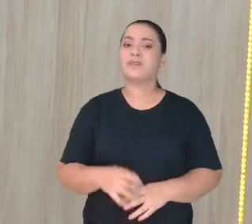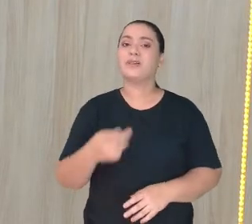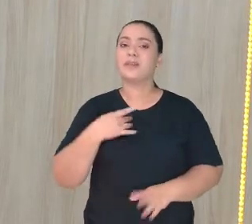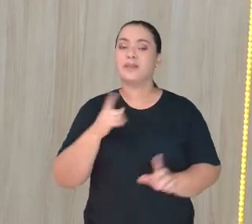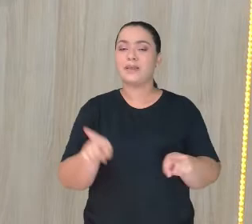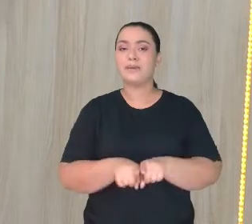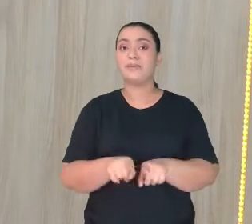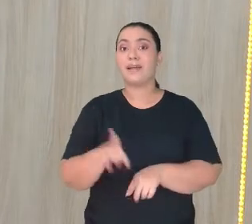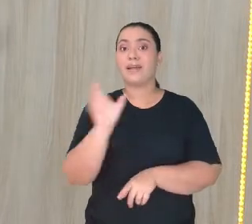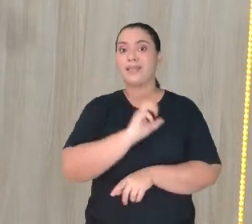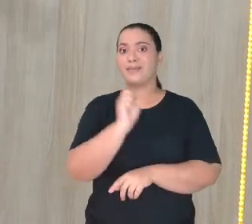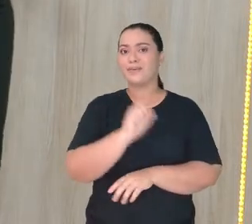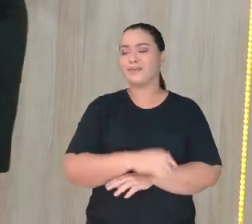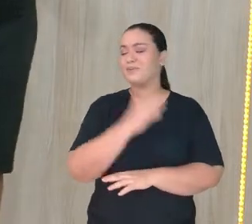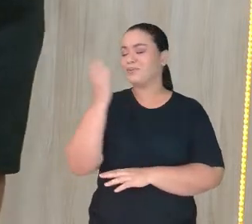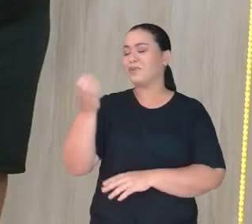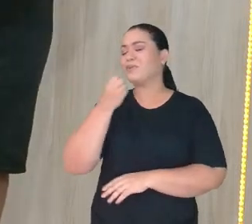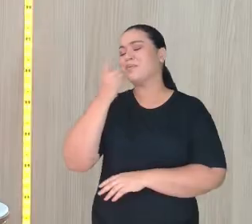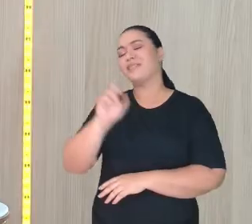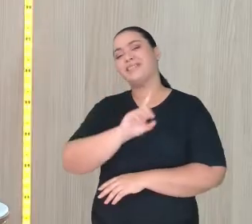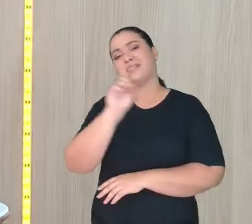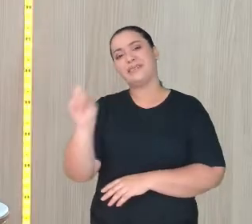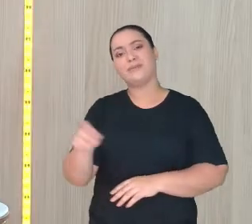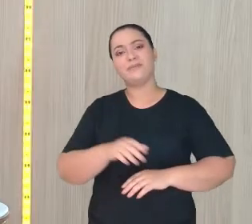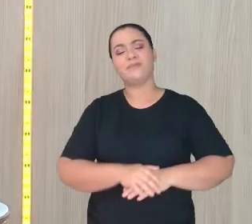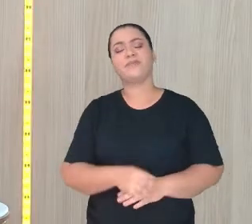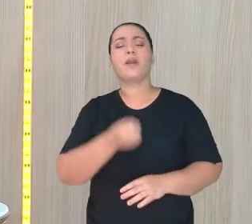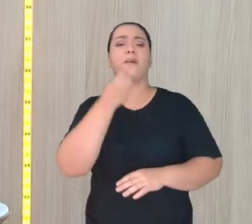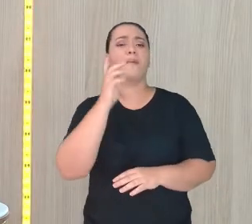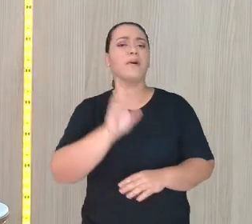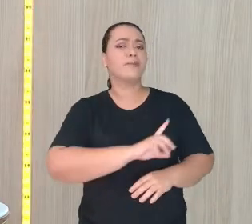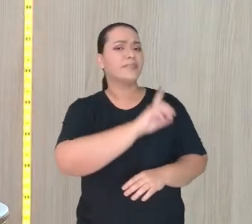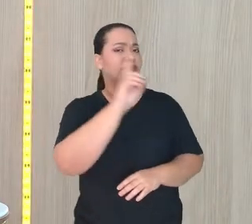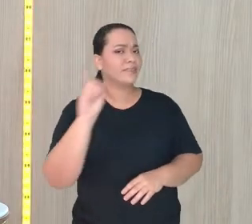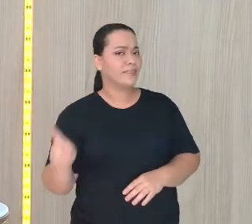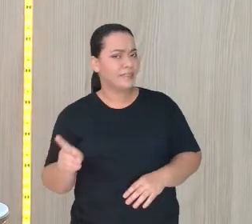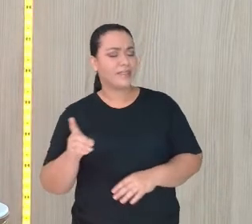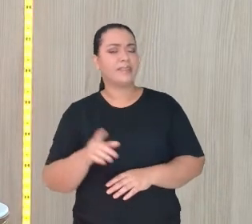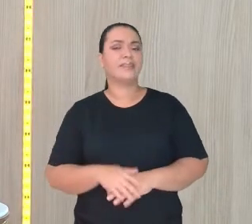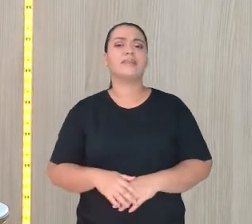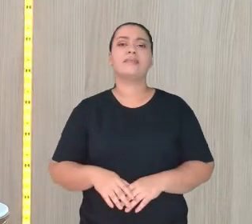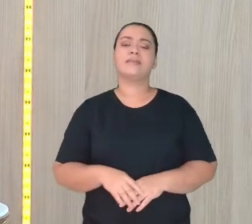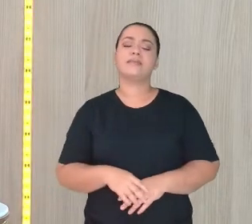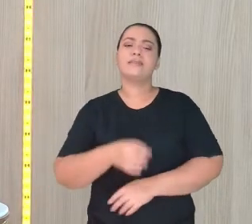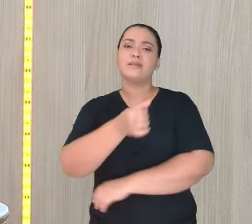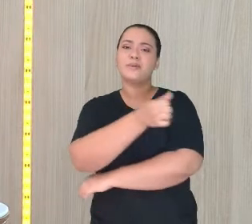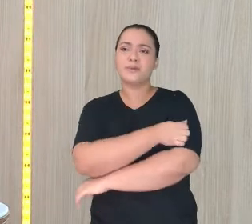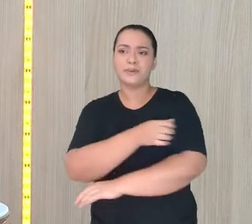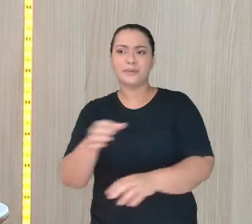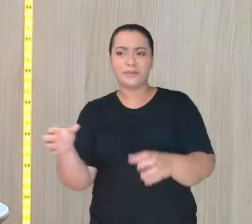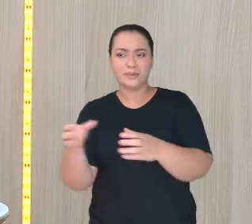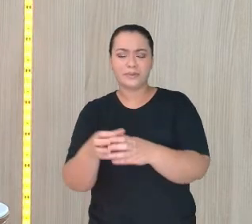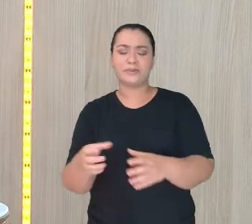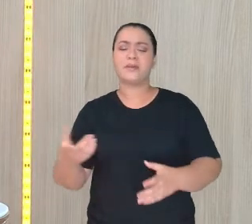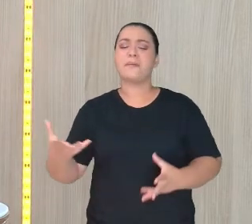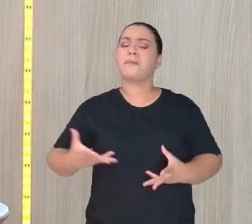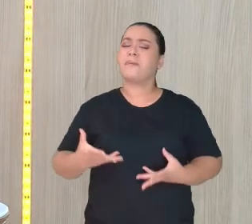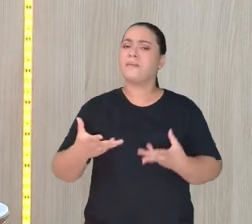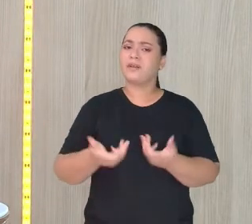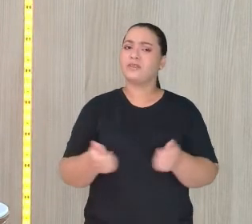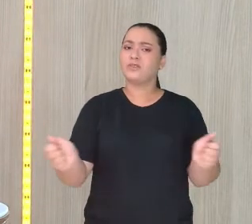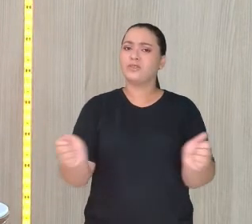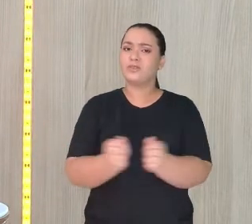também. Bom dia, professora! Bom dia, Camille. Bom dia, sexto ano. É maravilhoso estar aqui